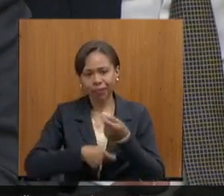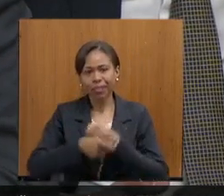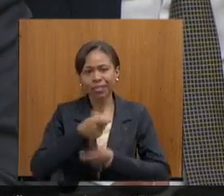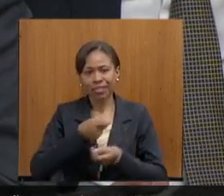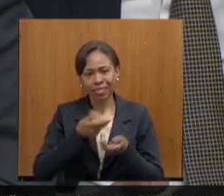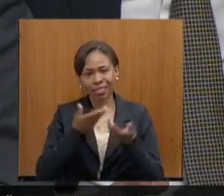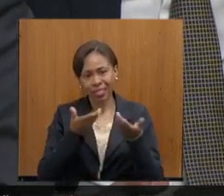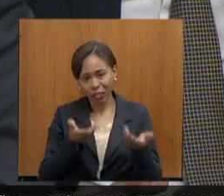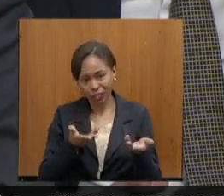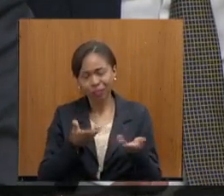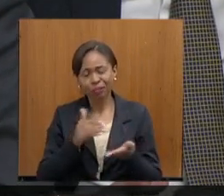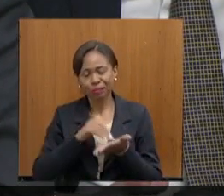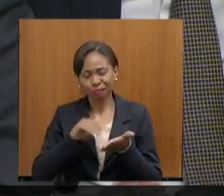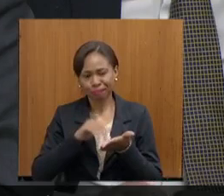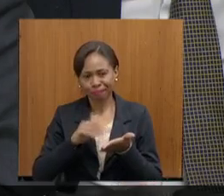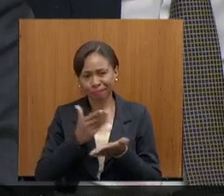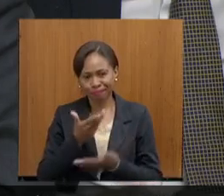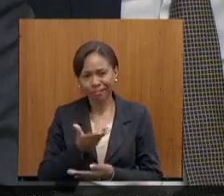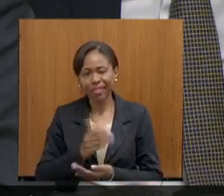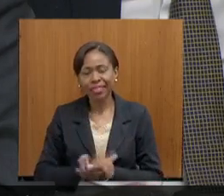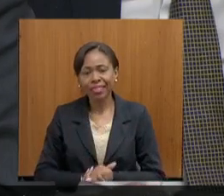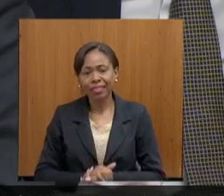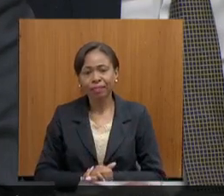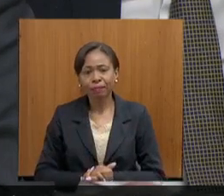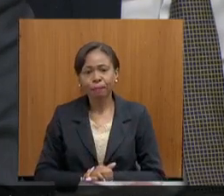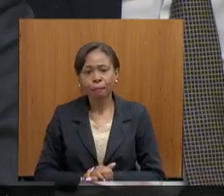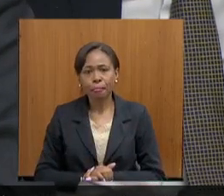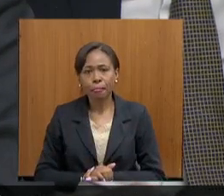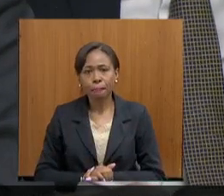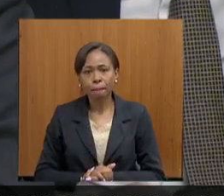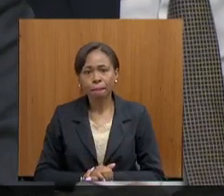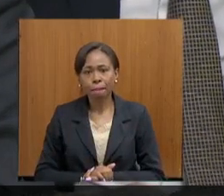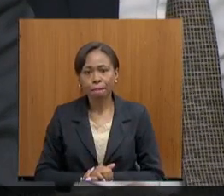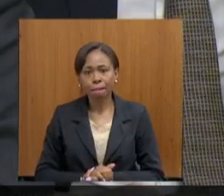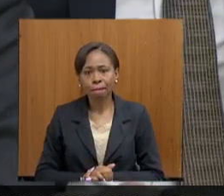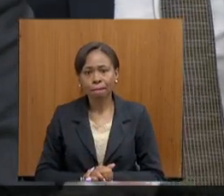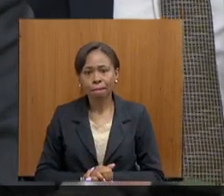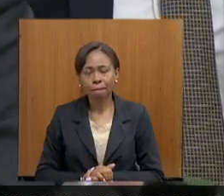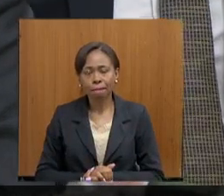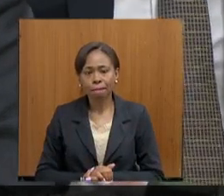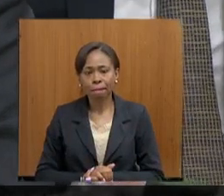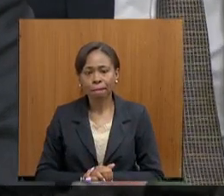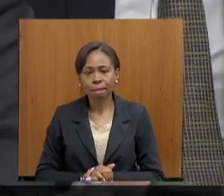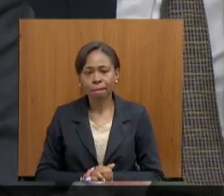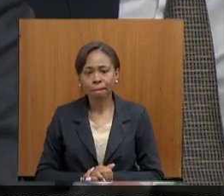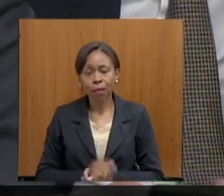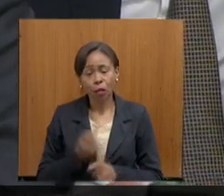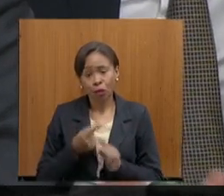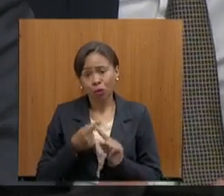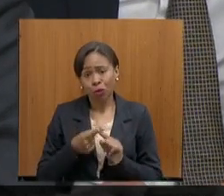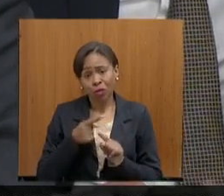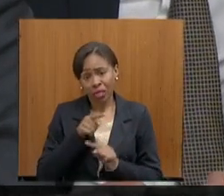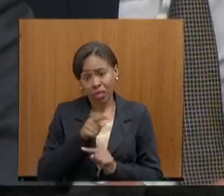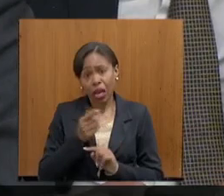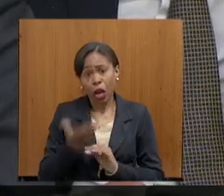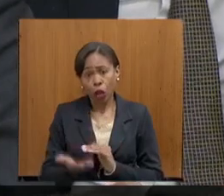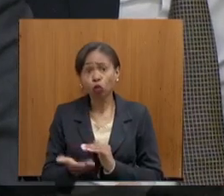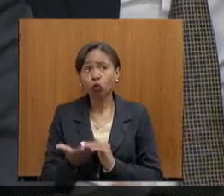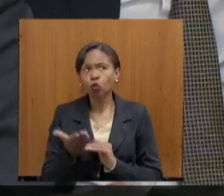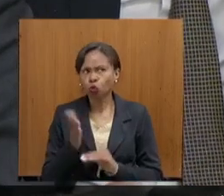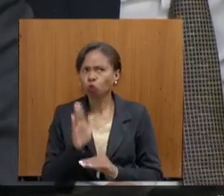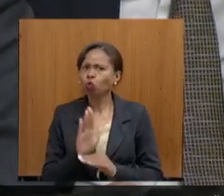pelo menos deu uma uma visão de futuro